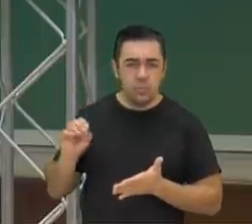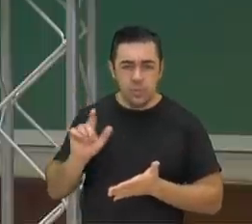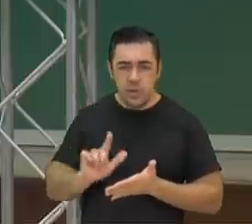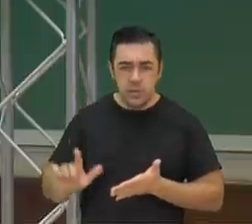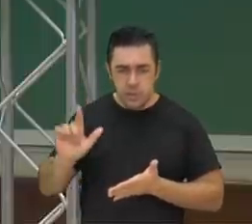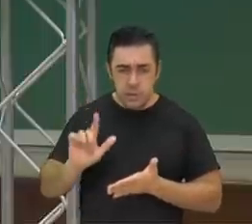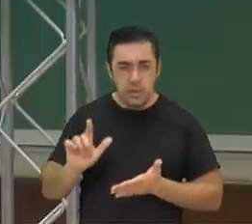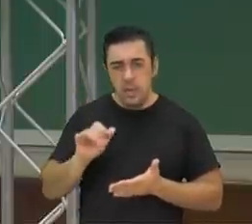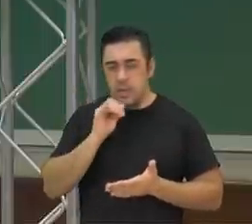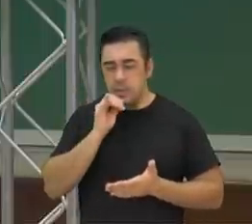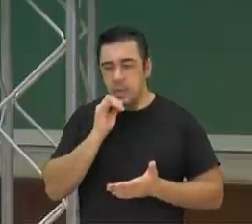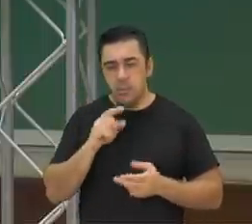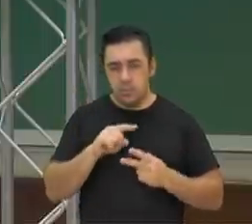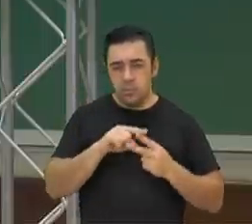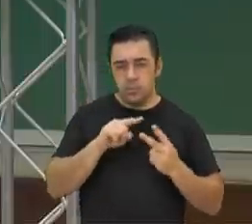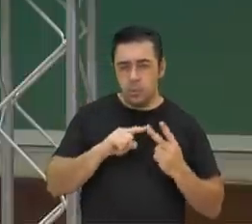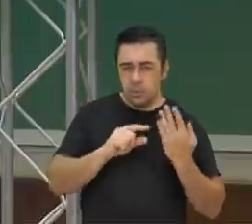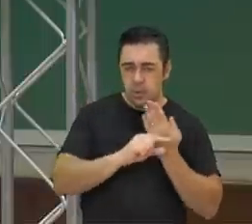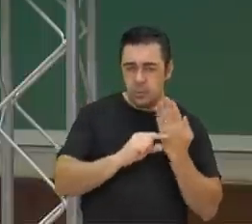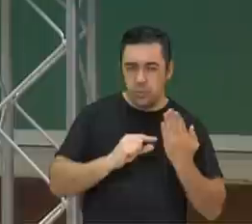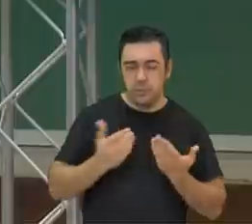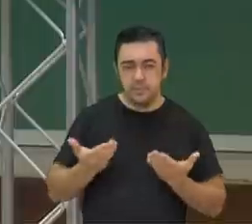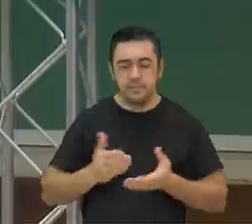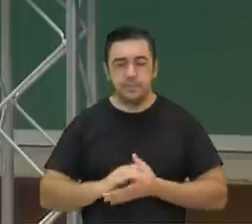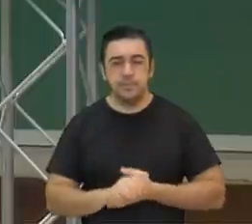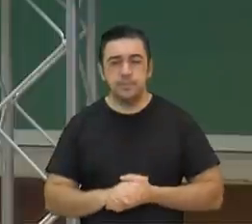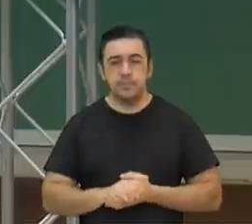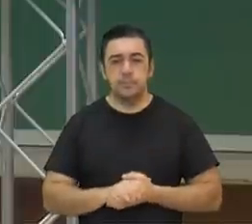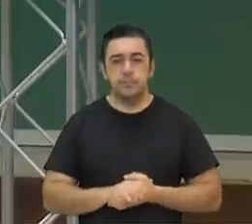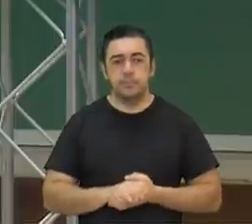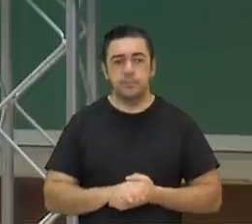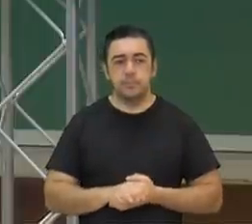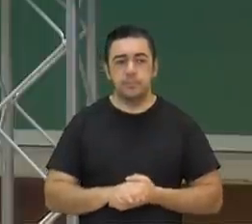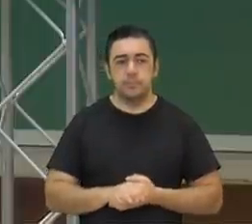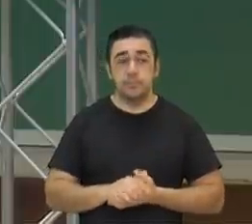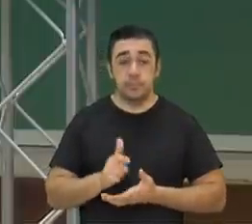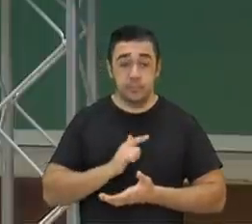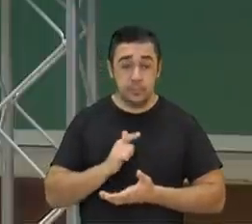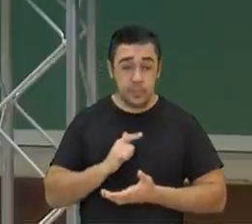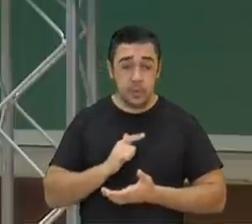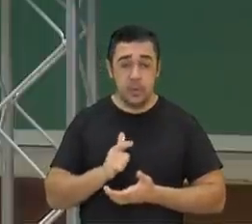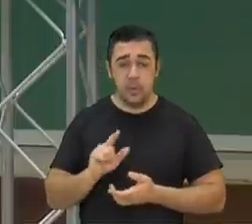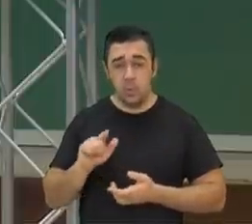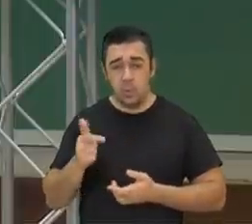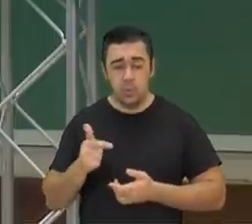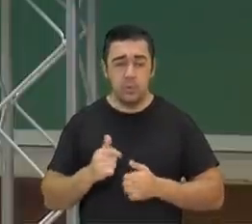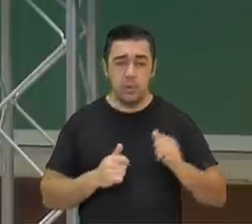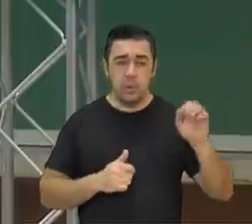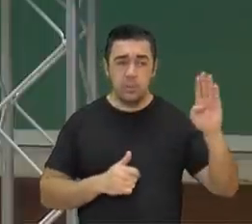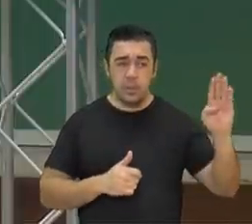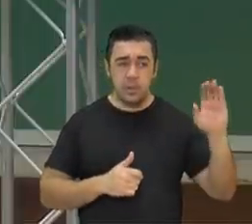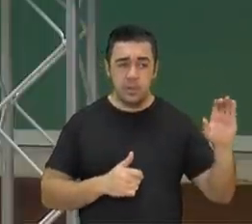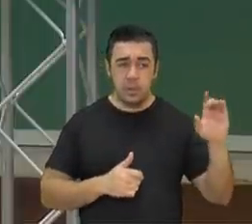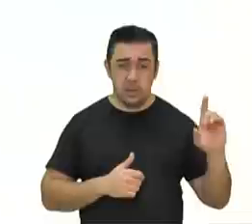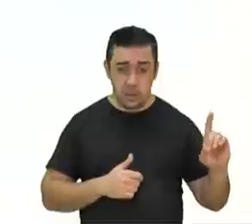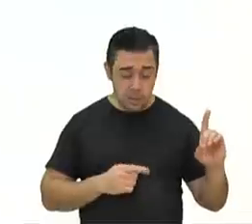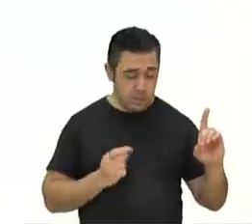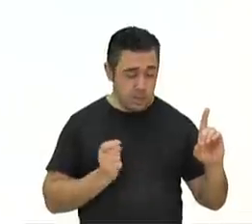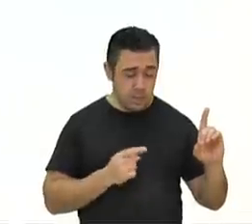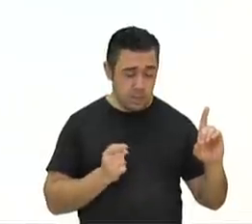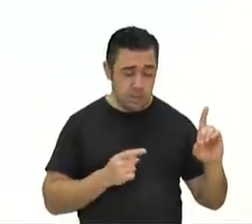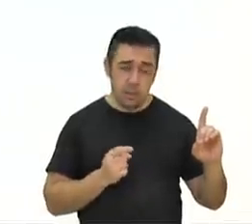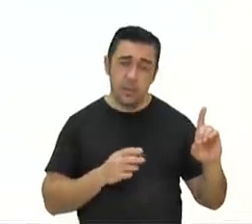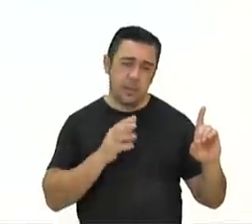caso, né, do Monsieur Clear e da Clarice Lispector. A gente tem aqui nas outras alternativas, eu gostaria de chamar a atenção